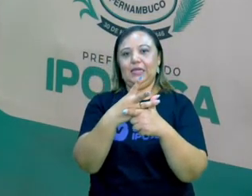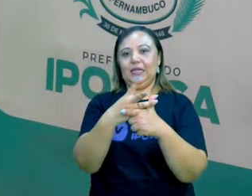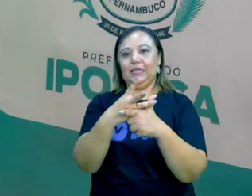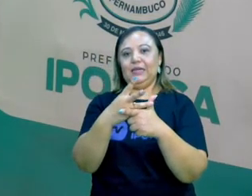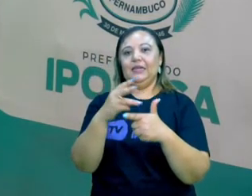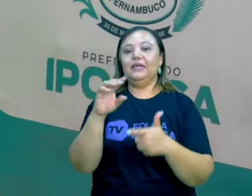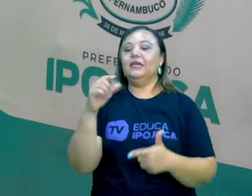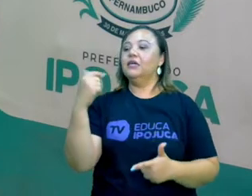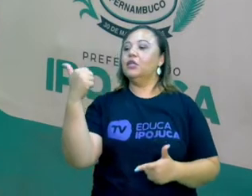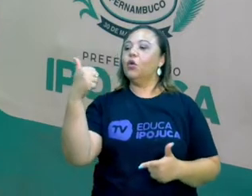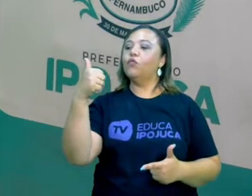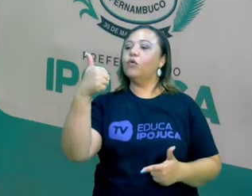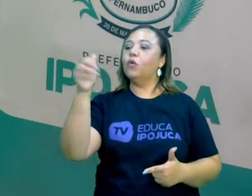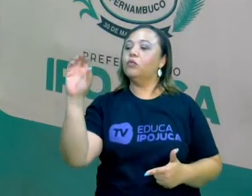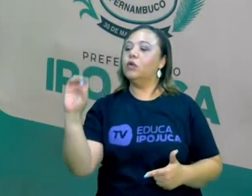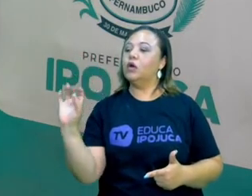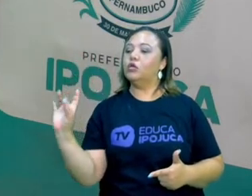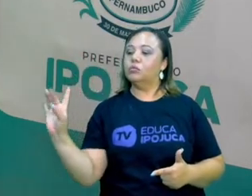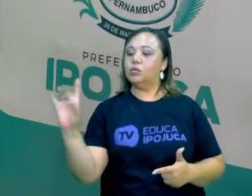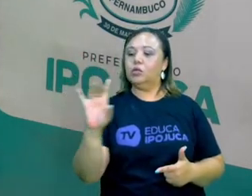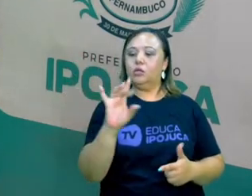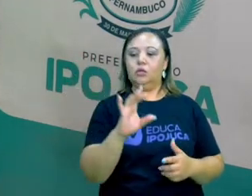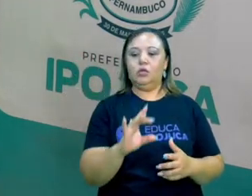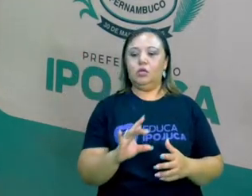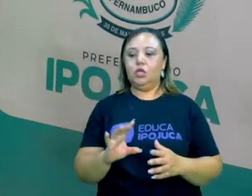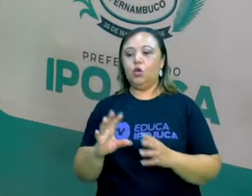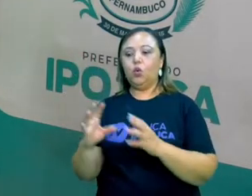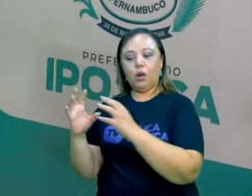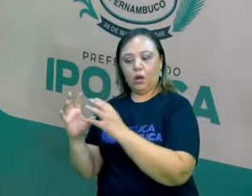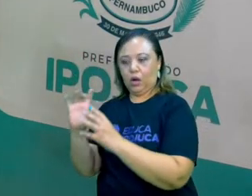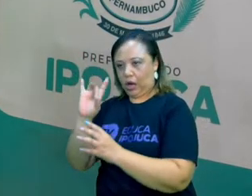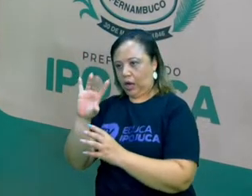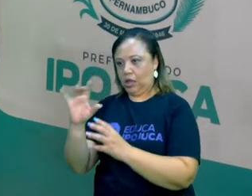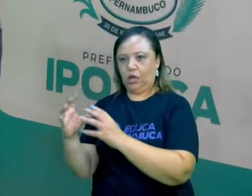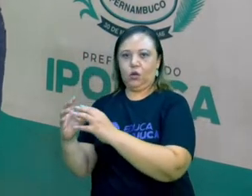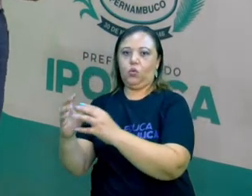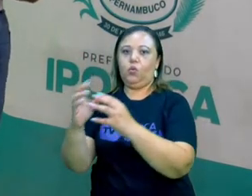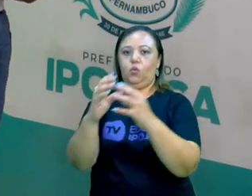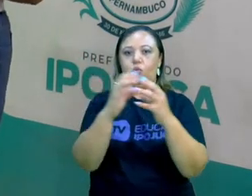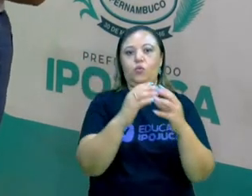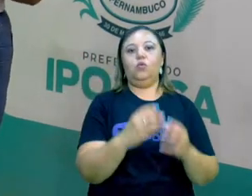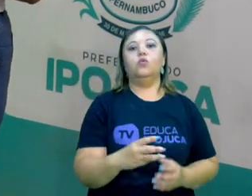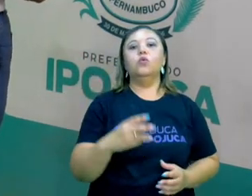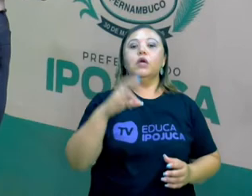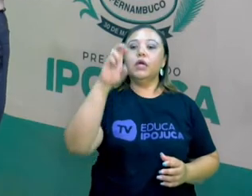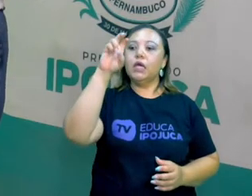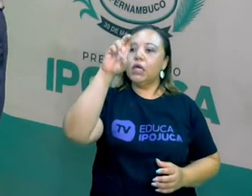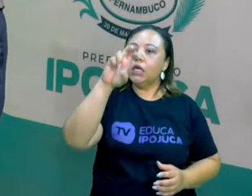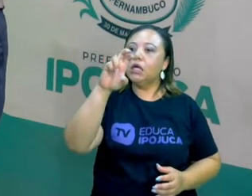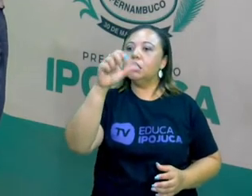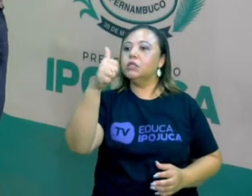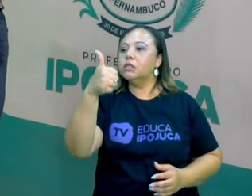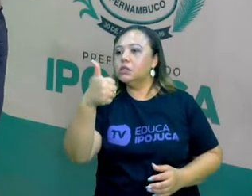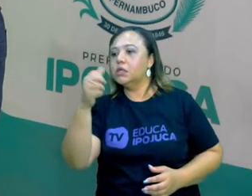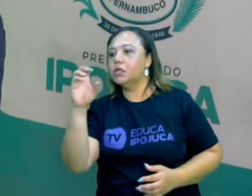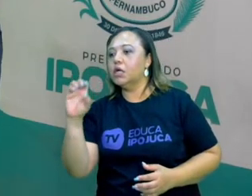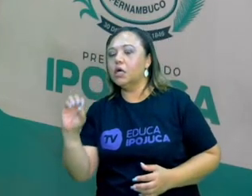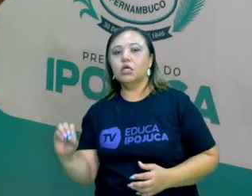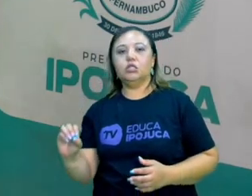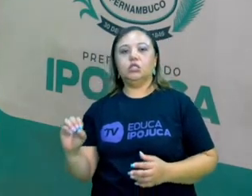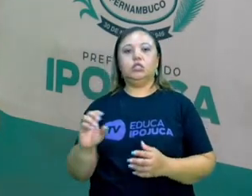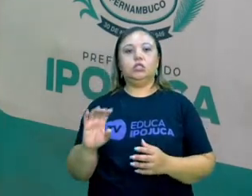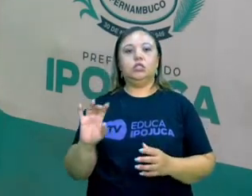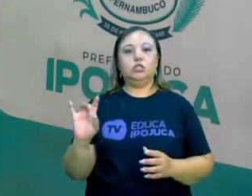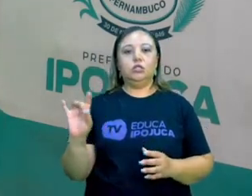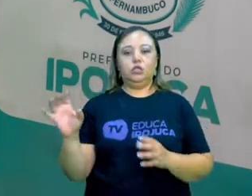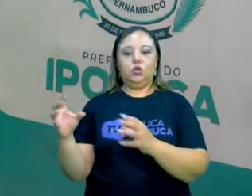510 mais 510 igual a 1.530. Cada um vai ficar com 510. A mesma